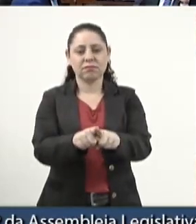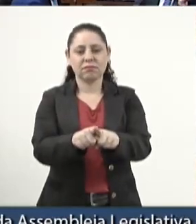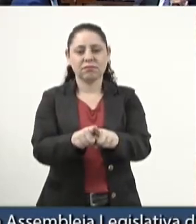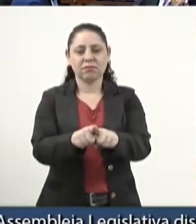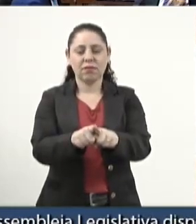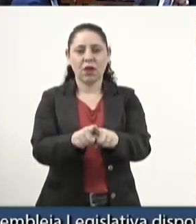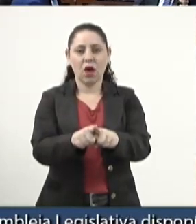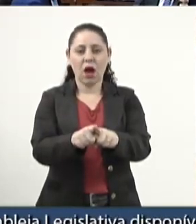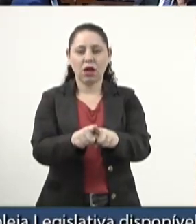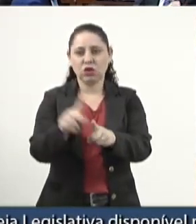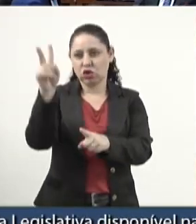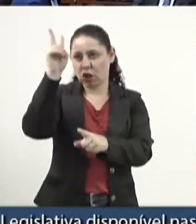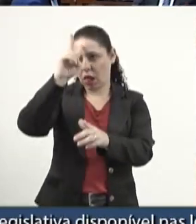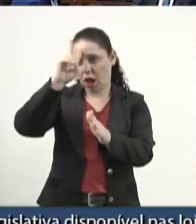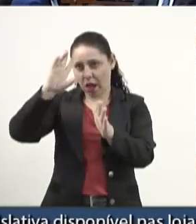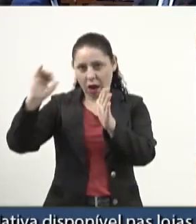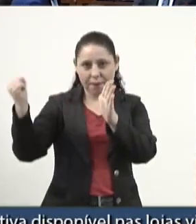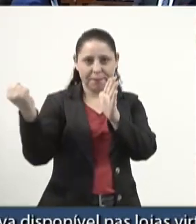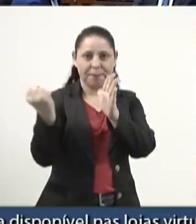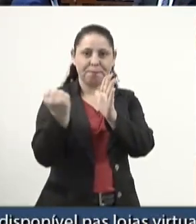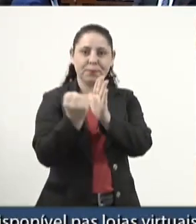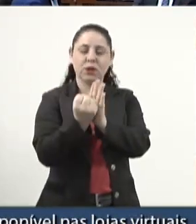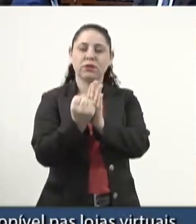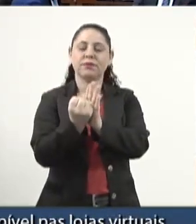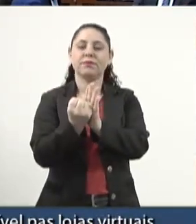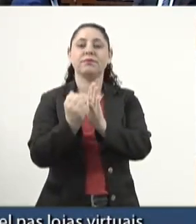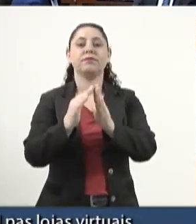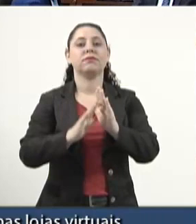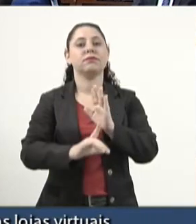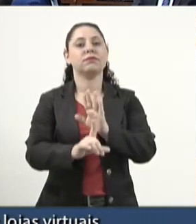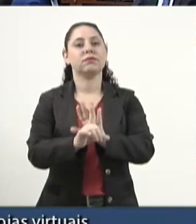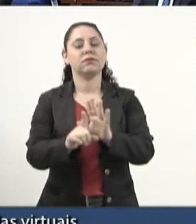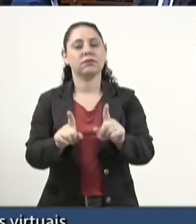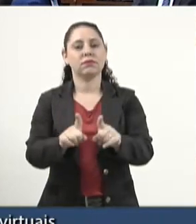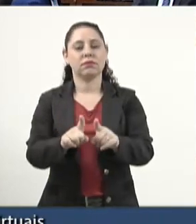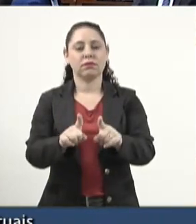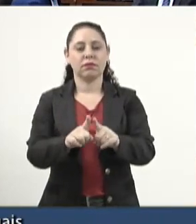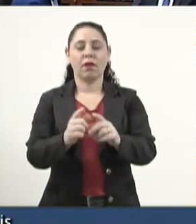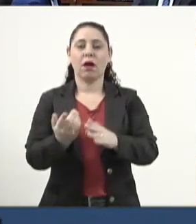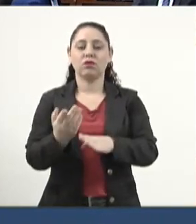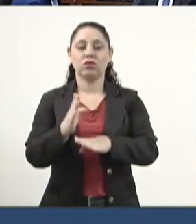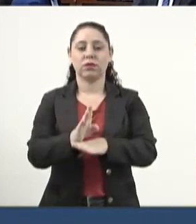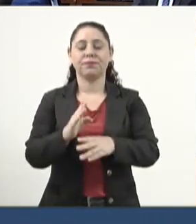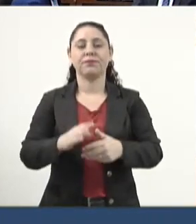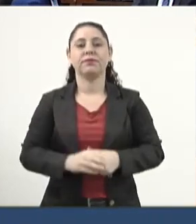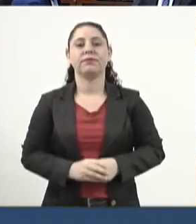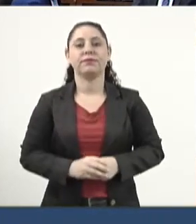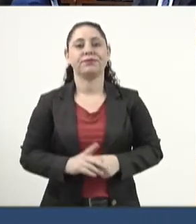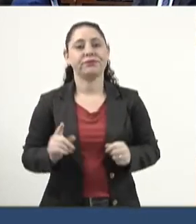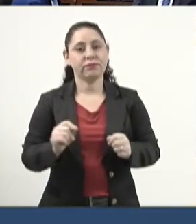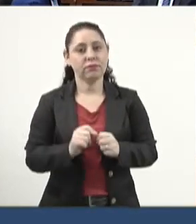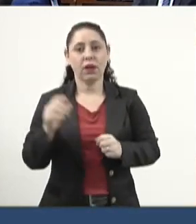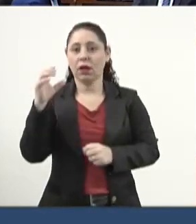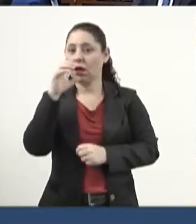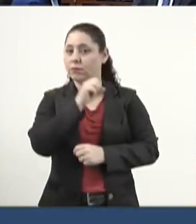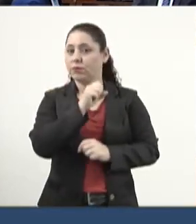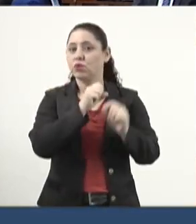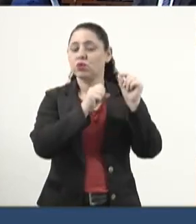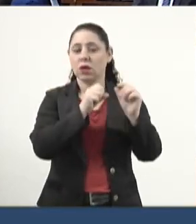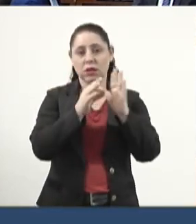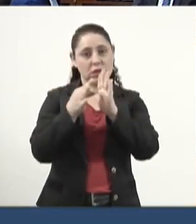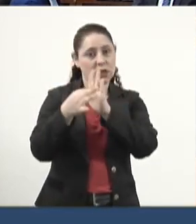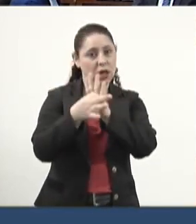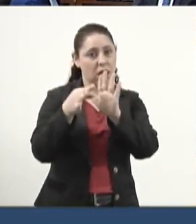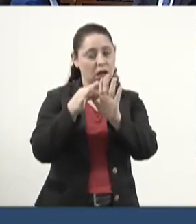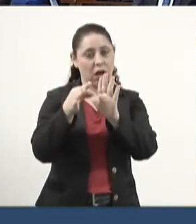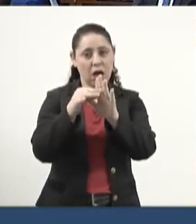nos anais da história desta casa. E quero me permitir contribuir, fazendo rapidamente a citação